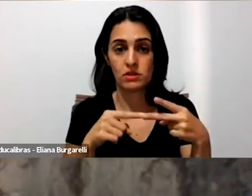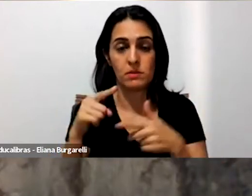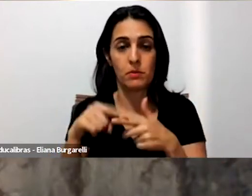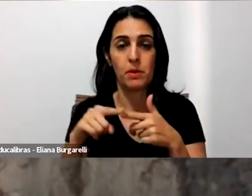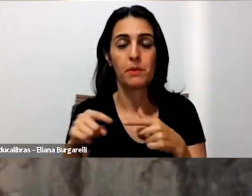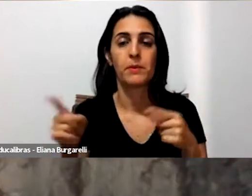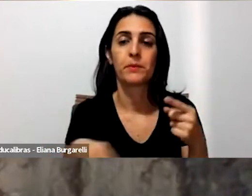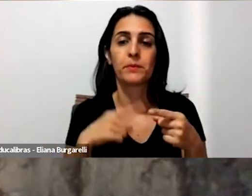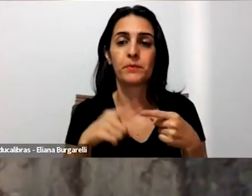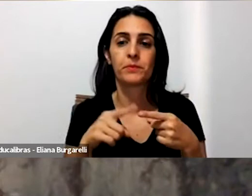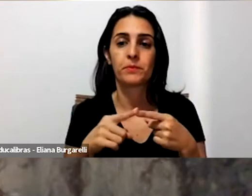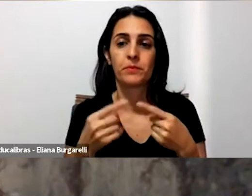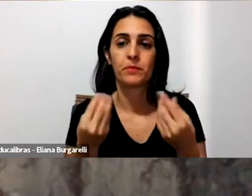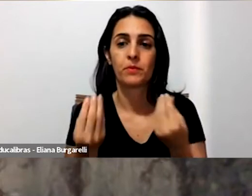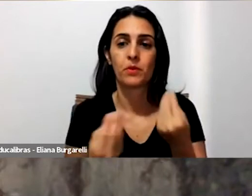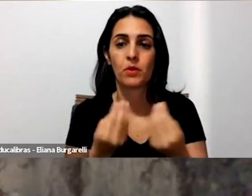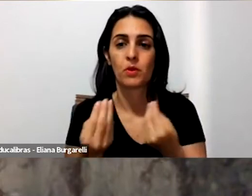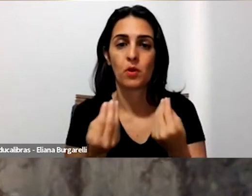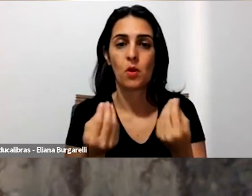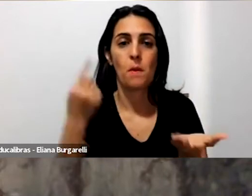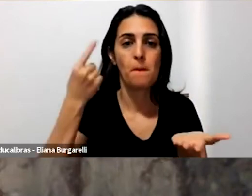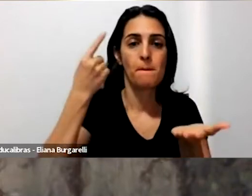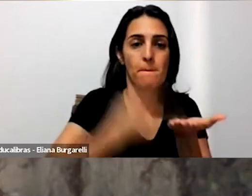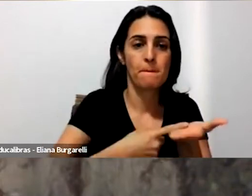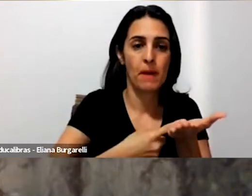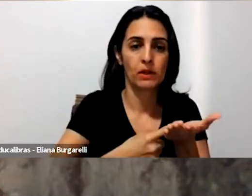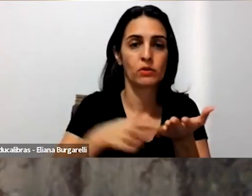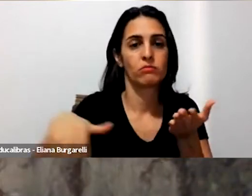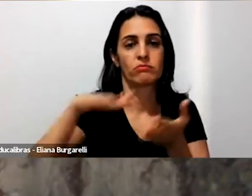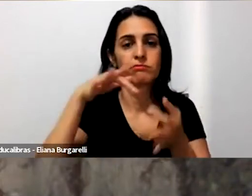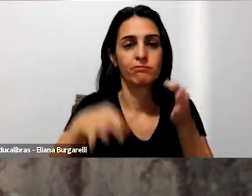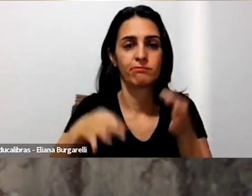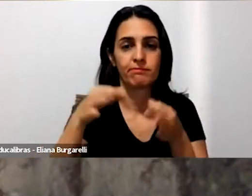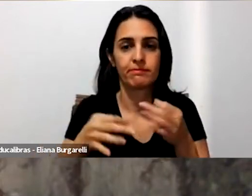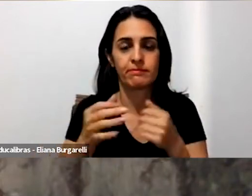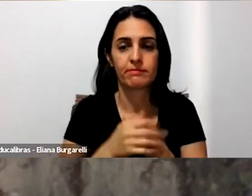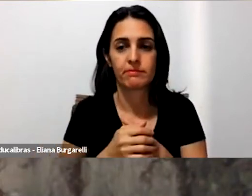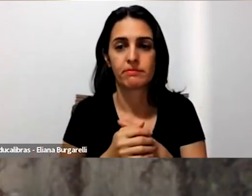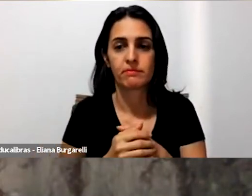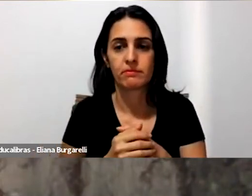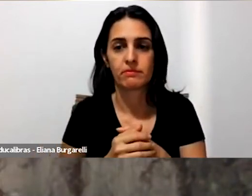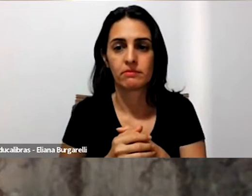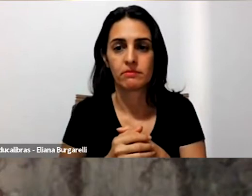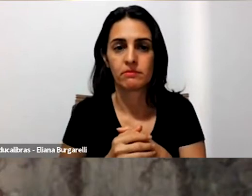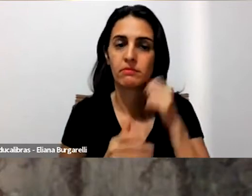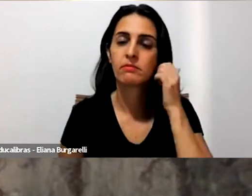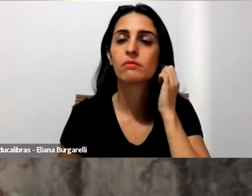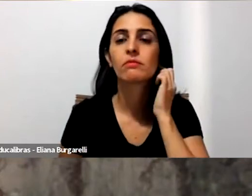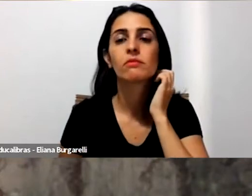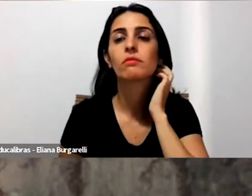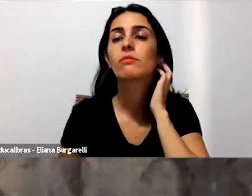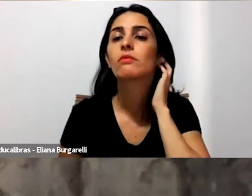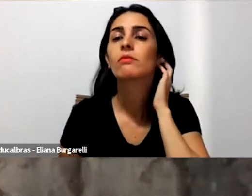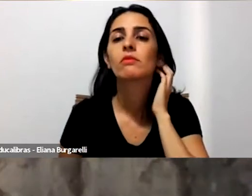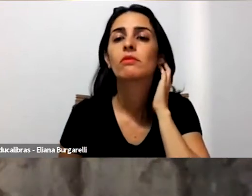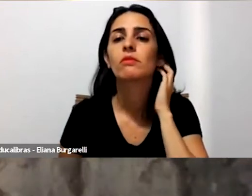a implementação do Pacto de Letícia, que é exatamente esse acordo que envolve as populações tradicionais, indígenas e os compromissos associados a